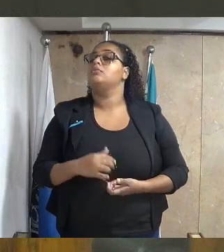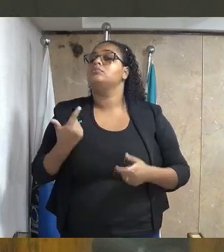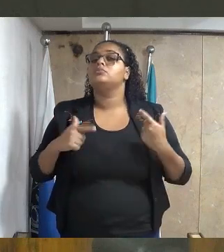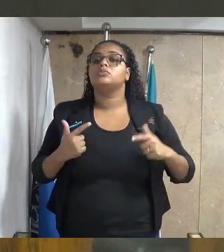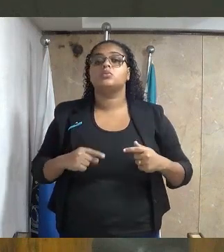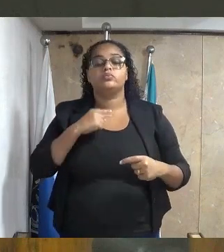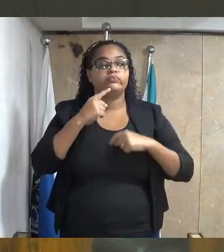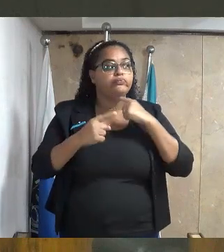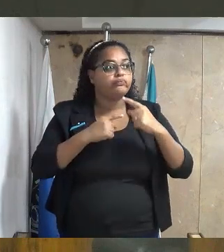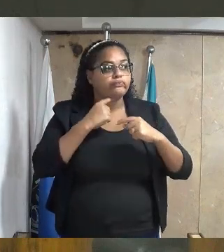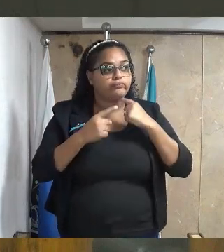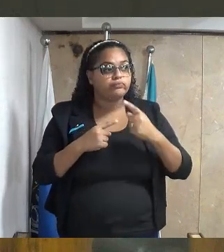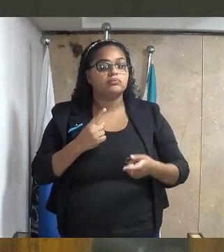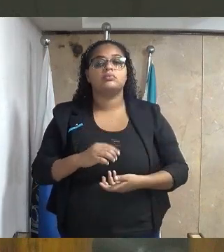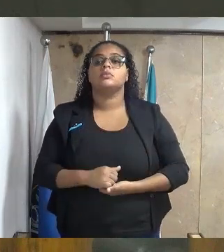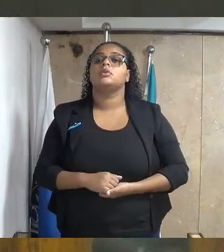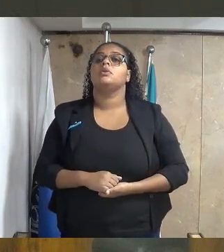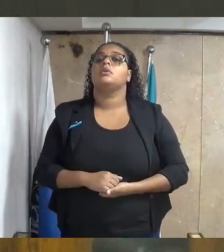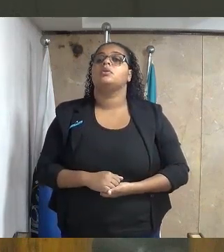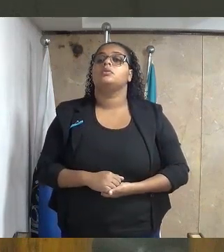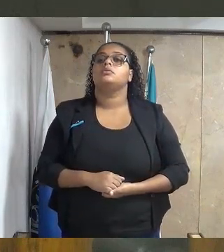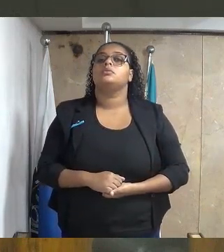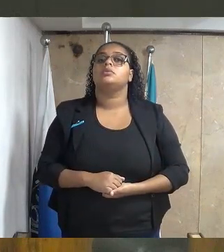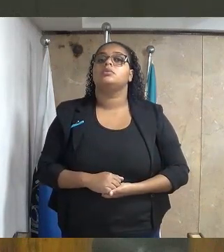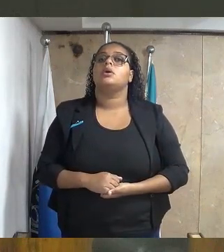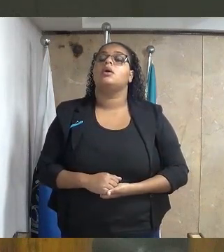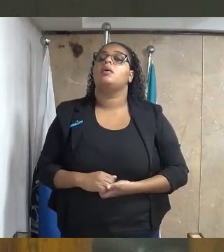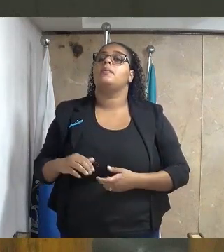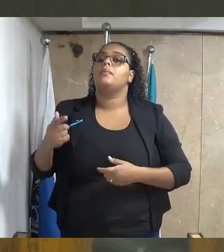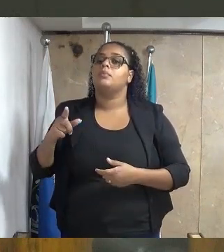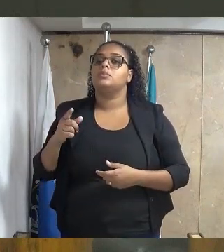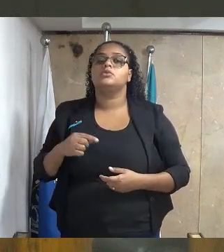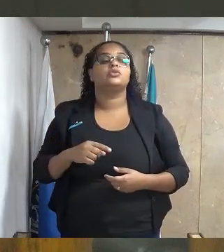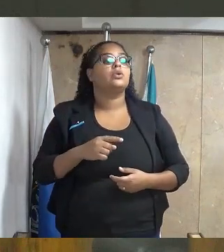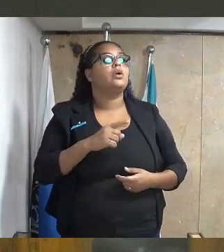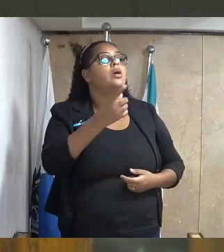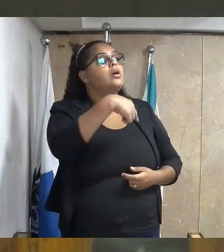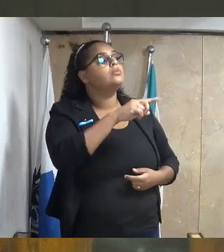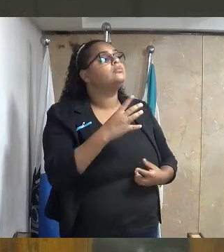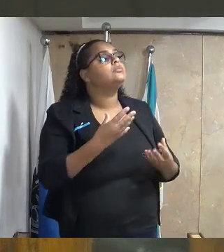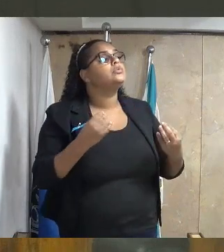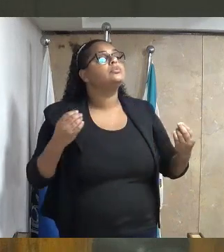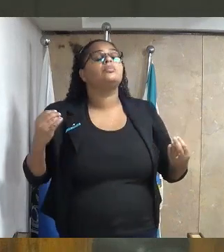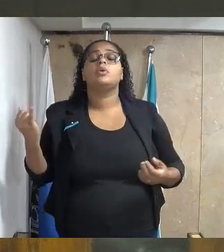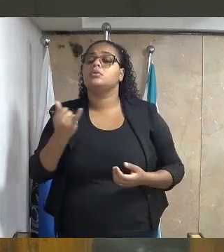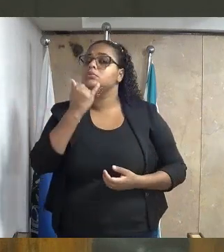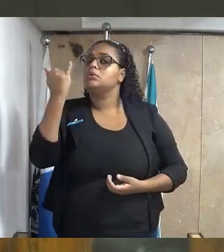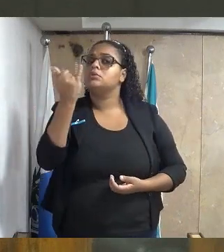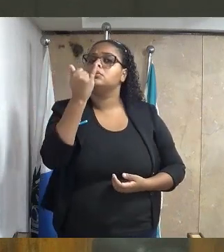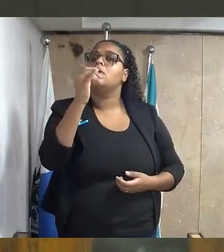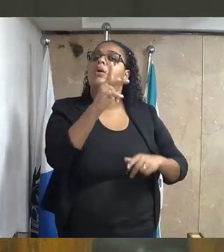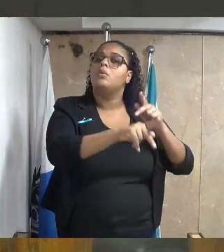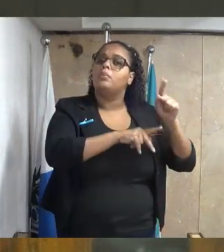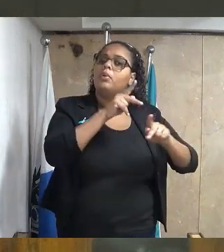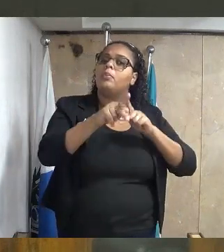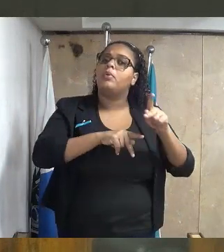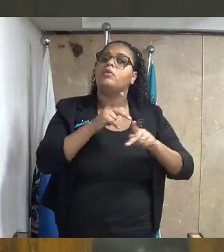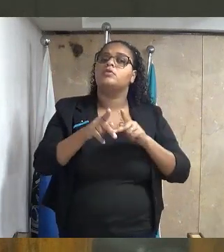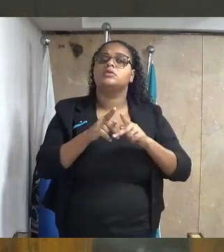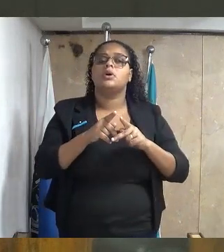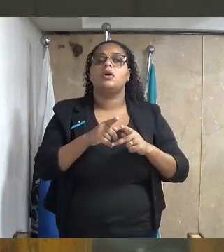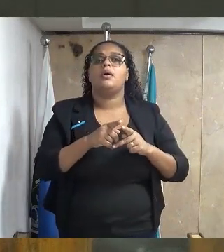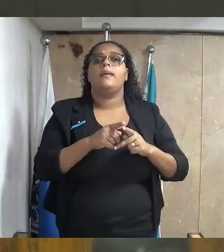dúvida, a ascensão do povo negro é tão importante para o povo de pele